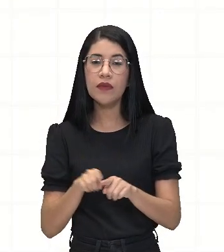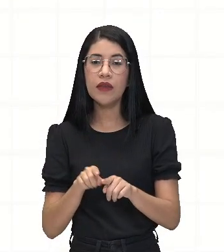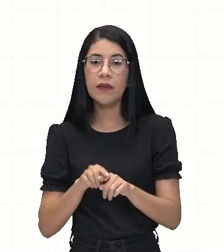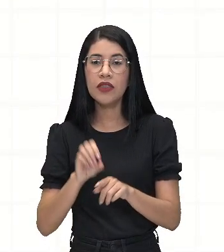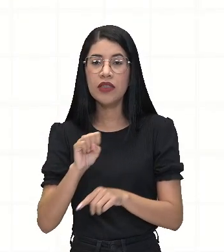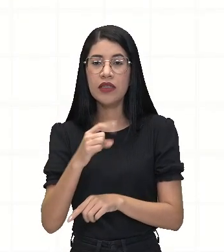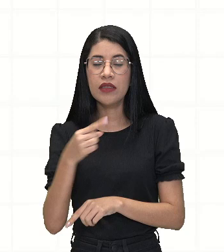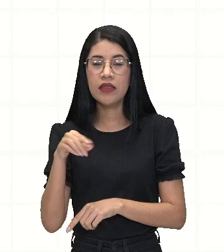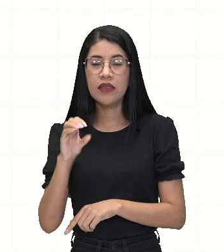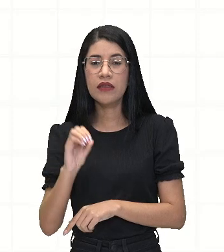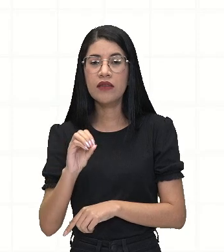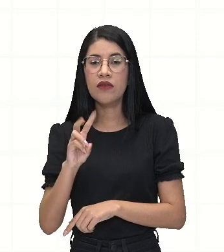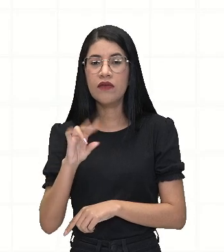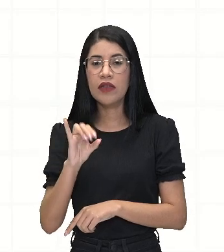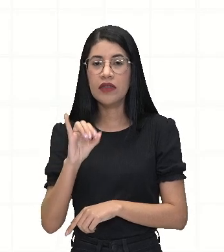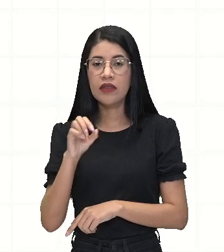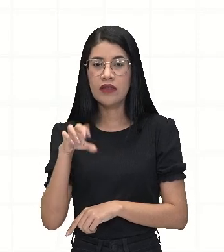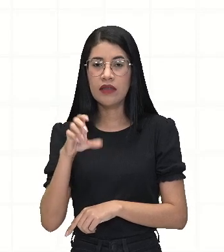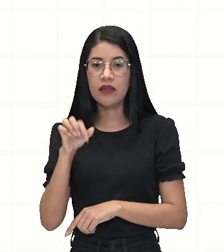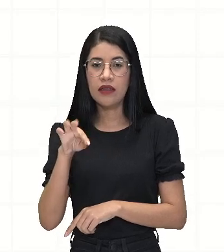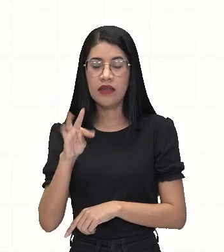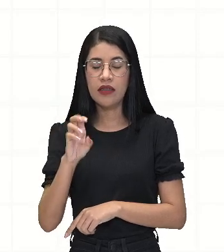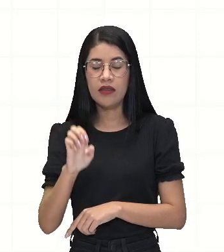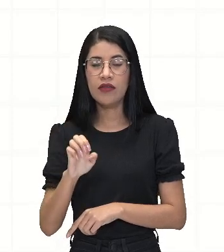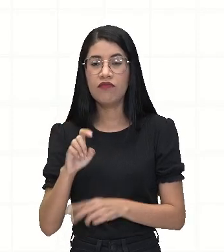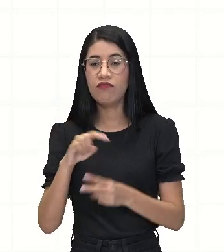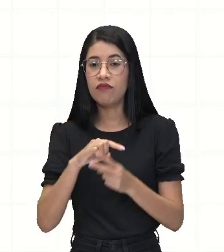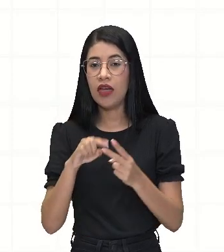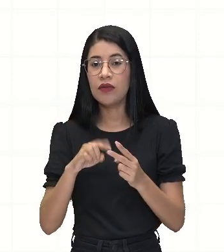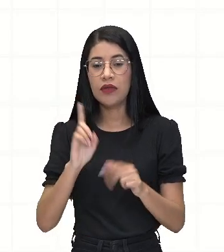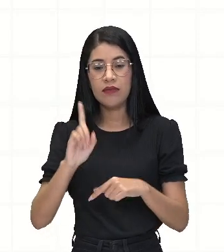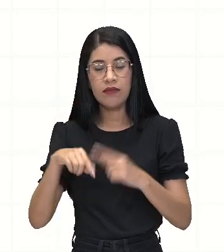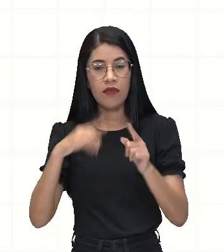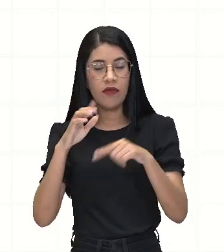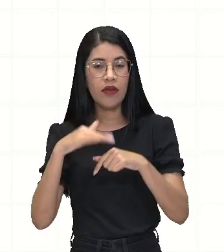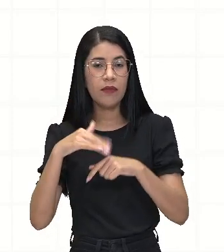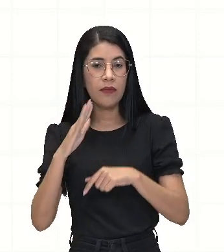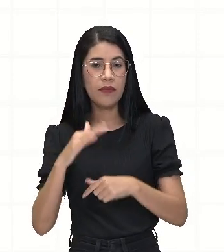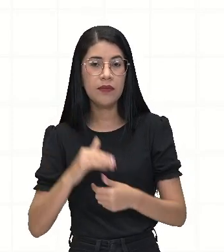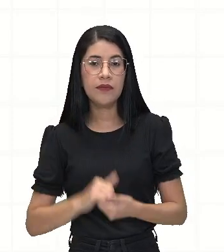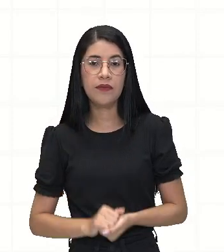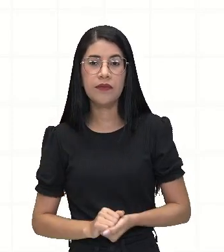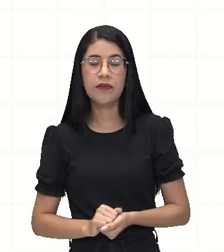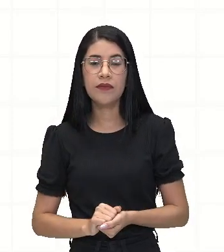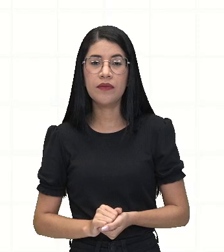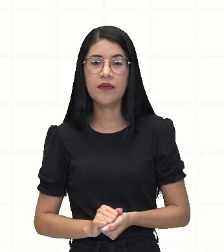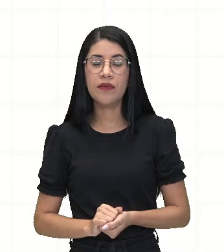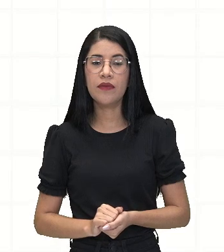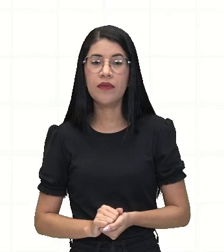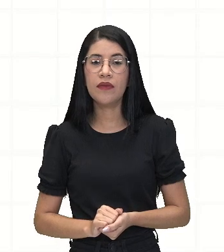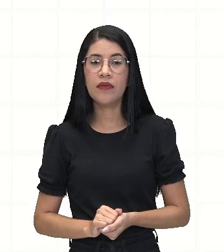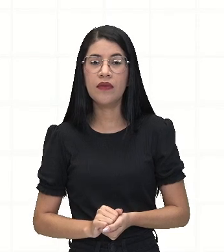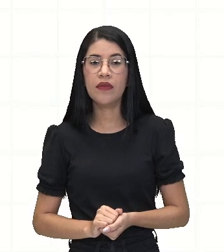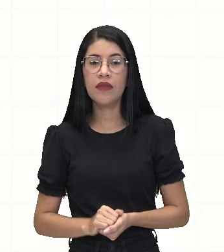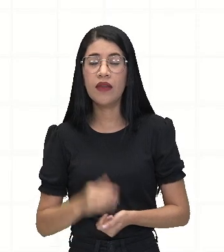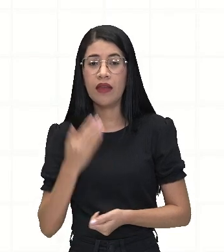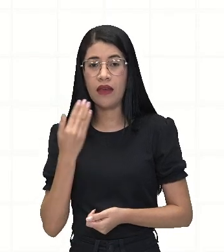e também a de São Vicente. Então, aqui a de Pernambuco e a de São Vicente aqui embaixo, olha,